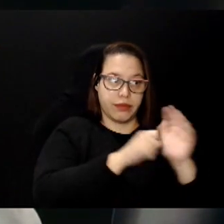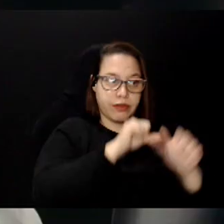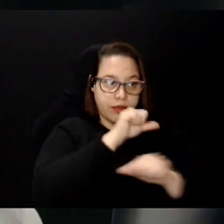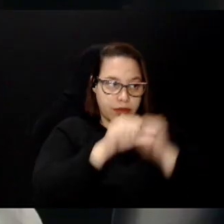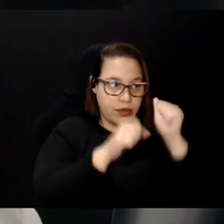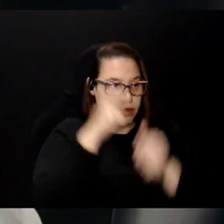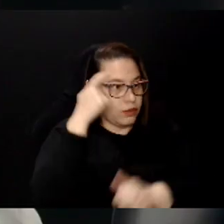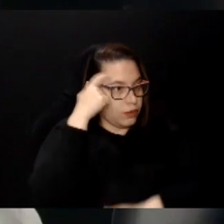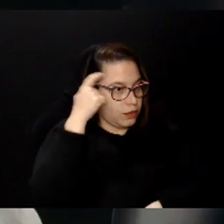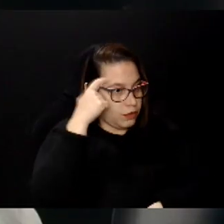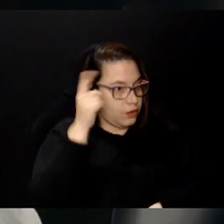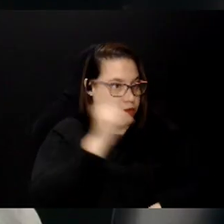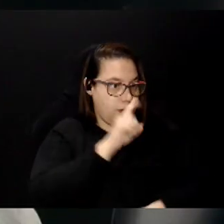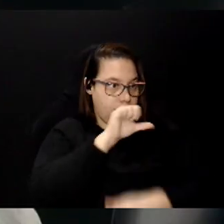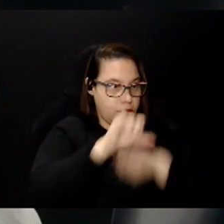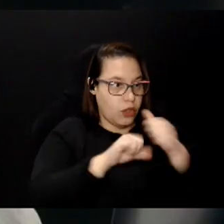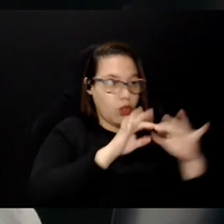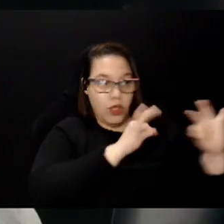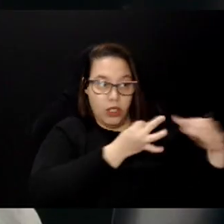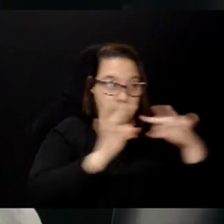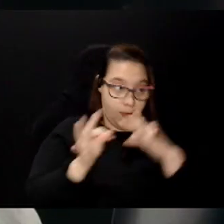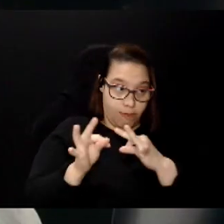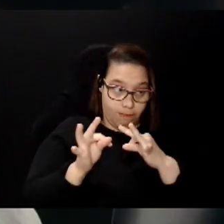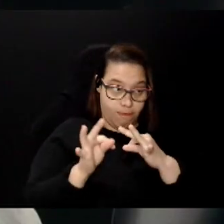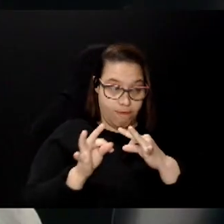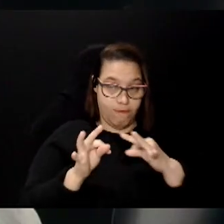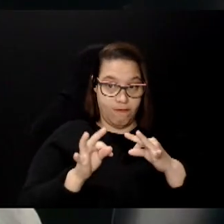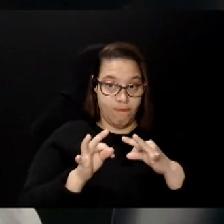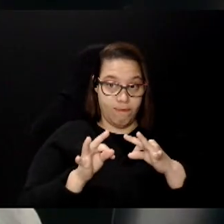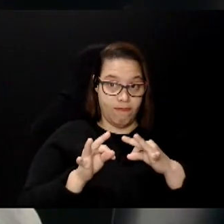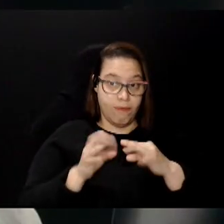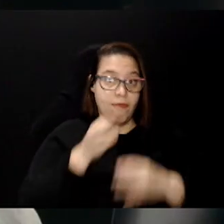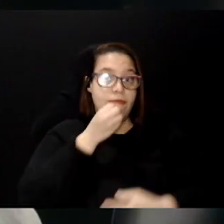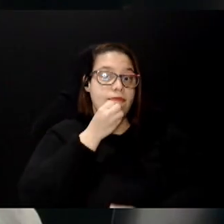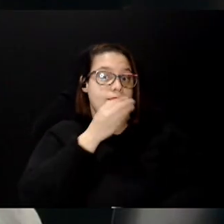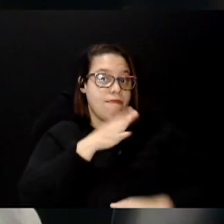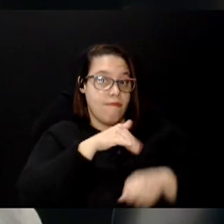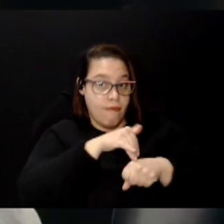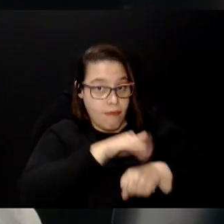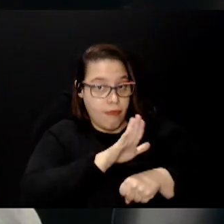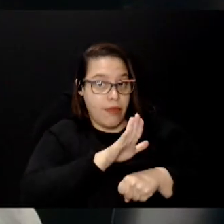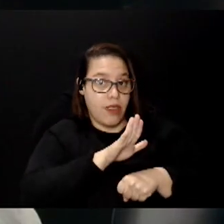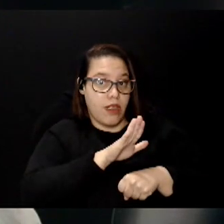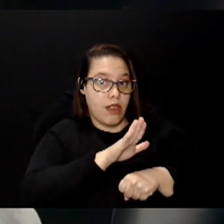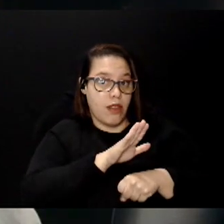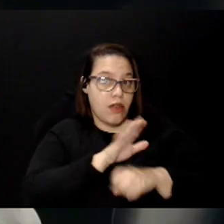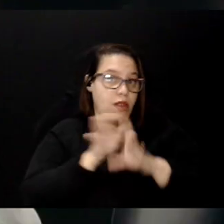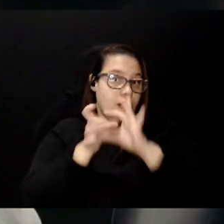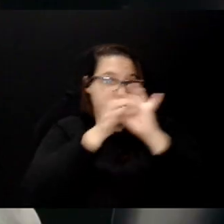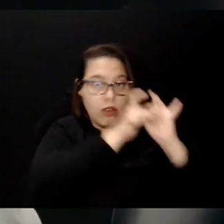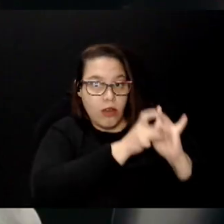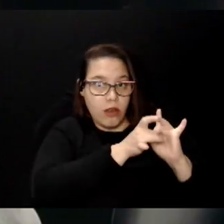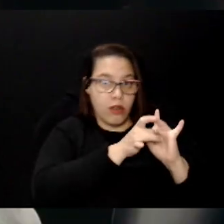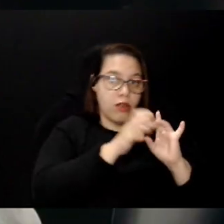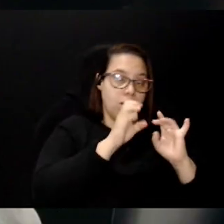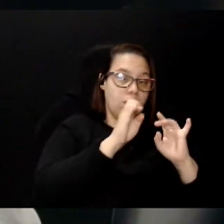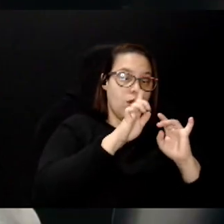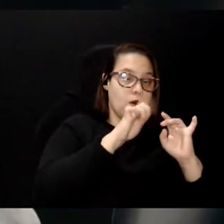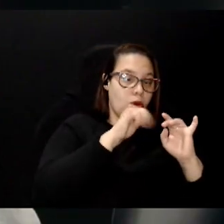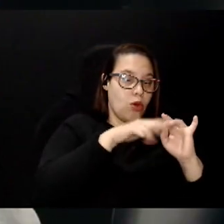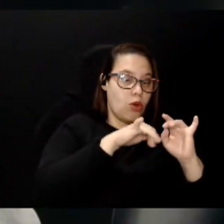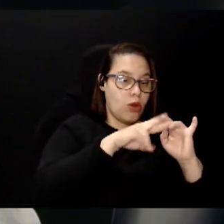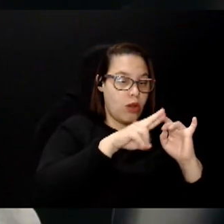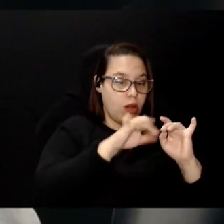revolução tecnológica, né? Quem se beneficia mais em um cenário de revolução cognitiva são as pessoas que